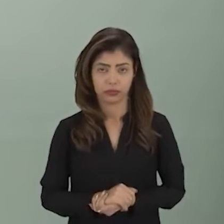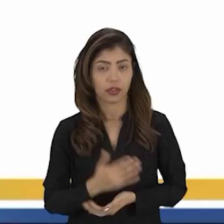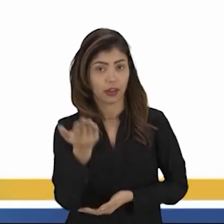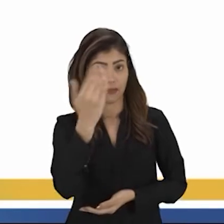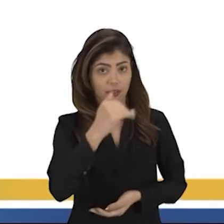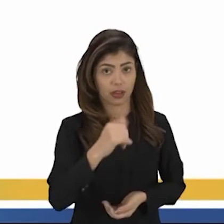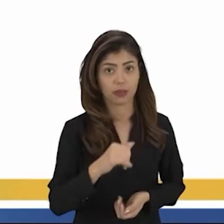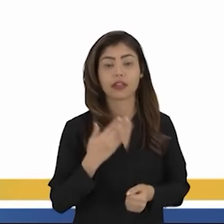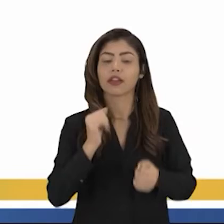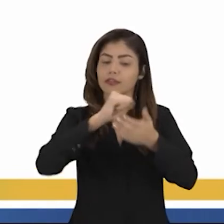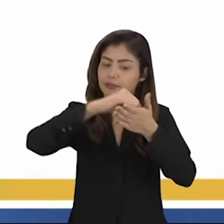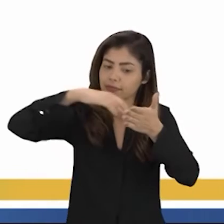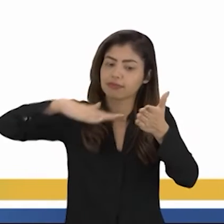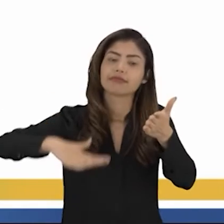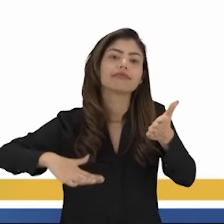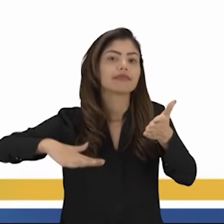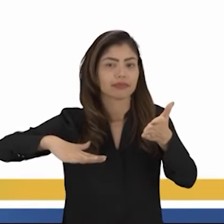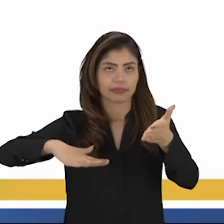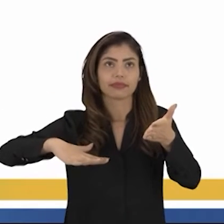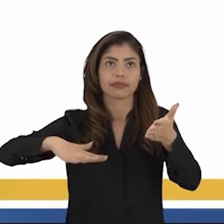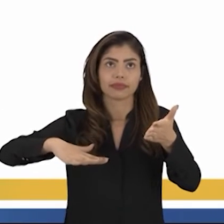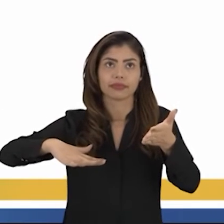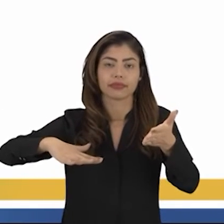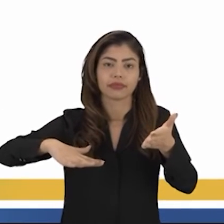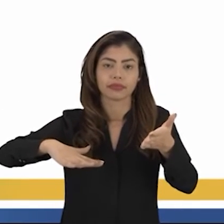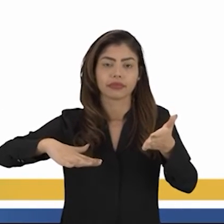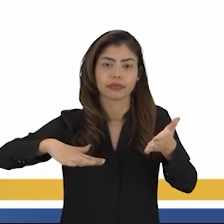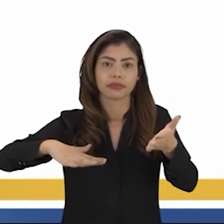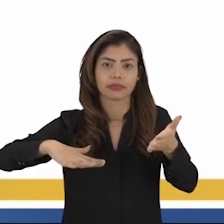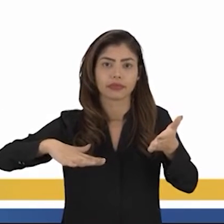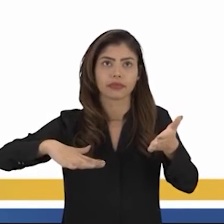E vamos lá para a nossa atividade.